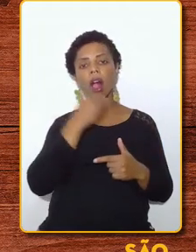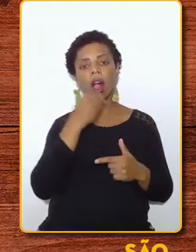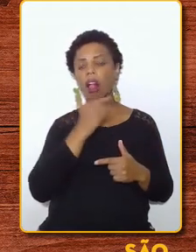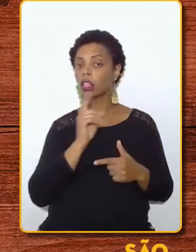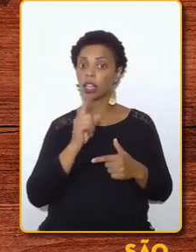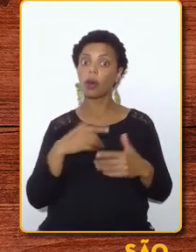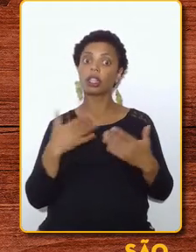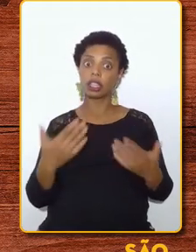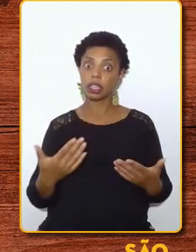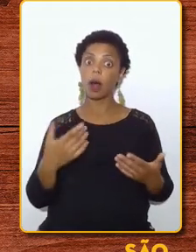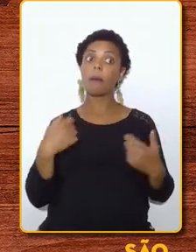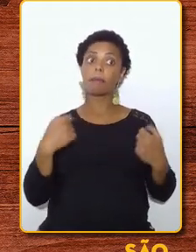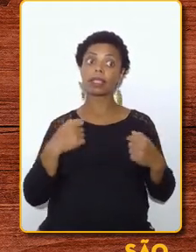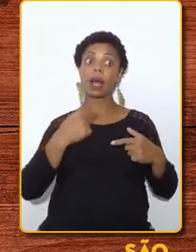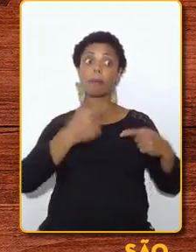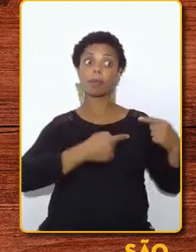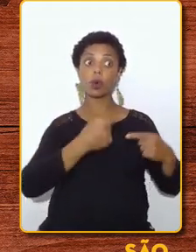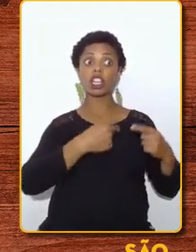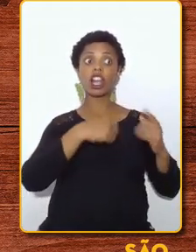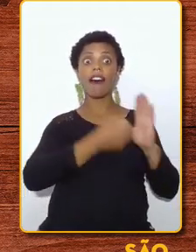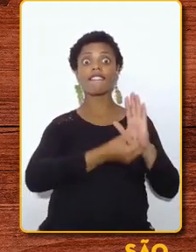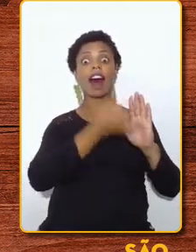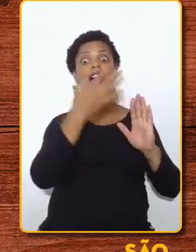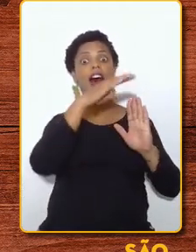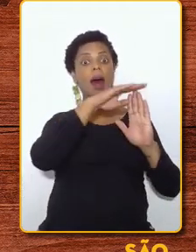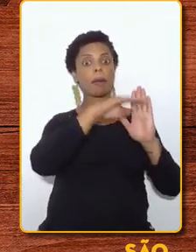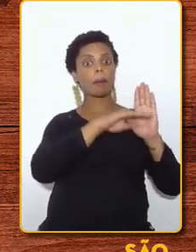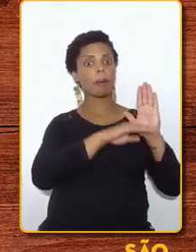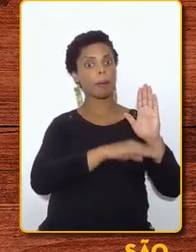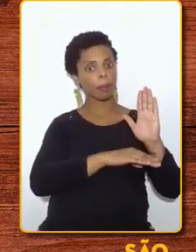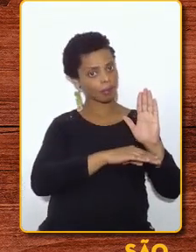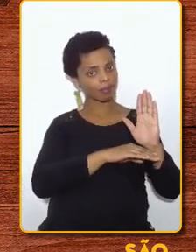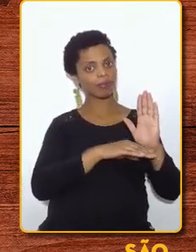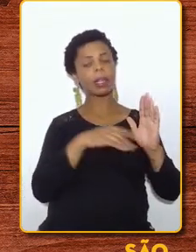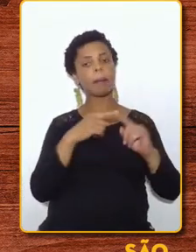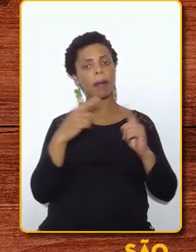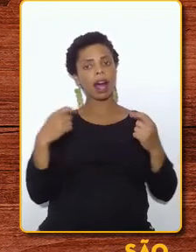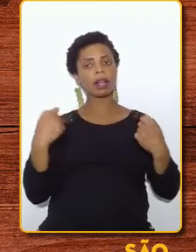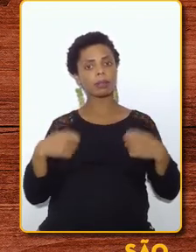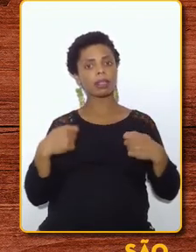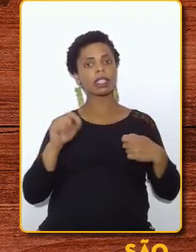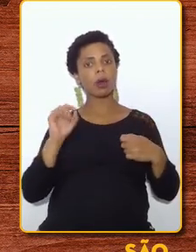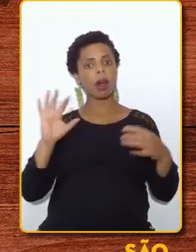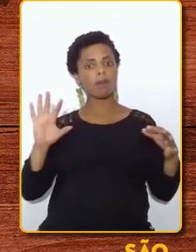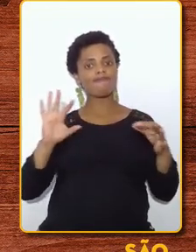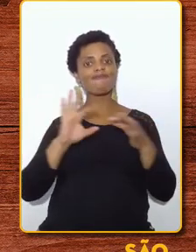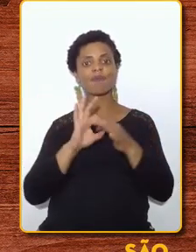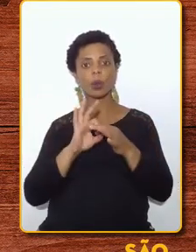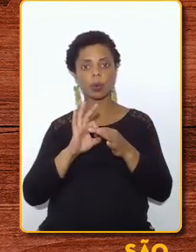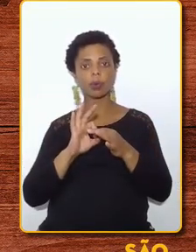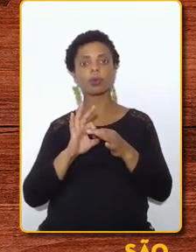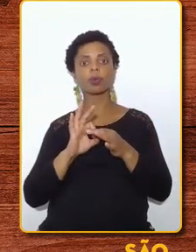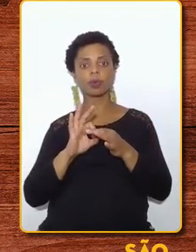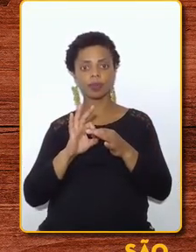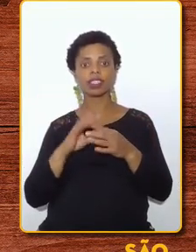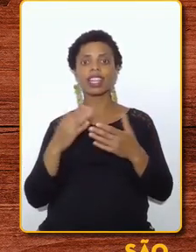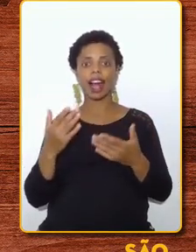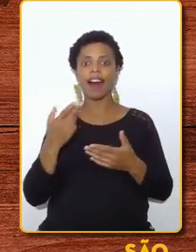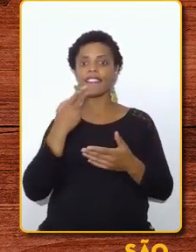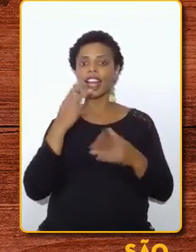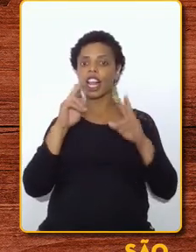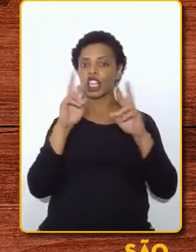estratégica e fundamental. Agora, ela tem que necessariamente vir casado, e aí, pegando a palavra acesso,